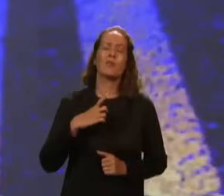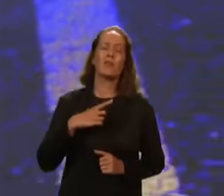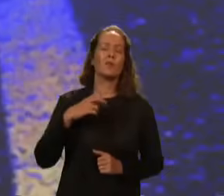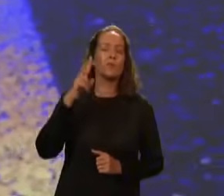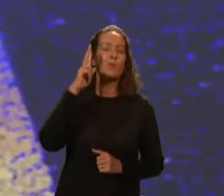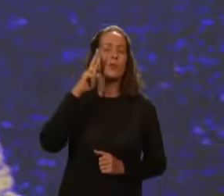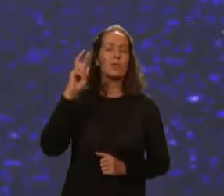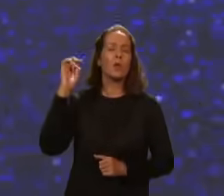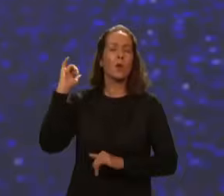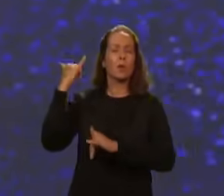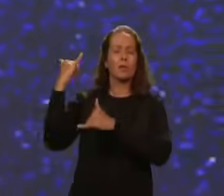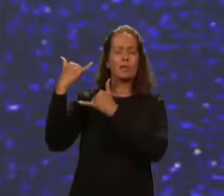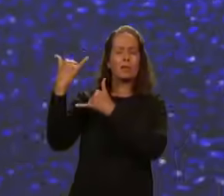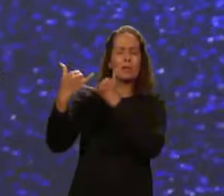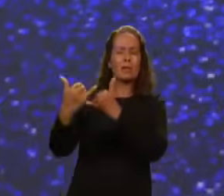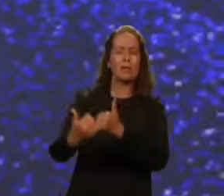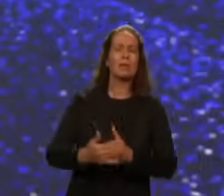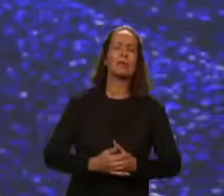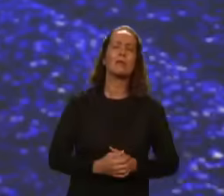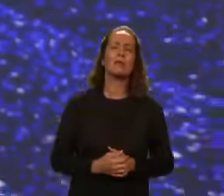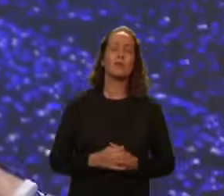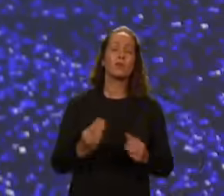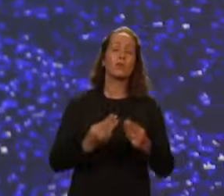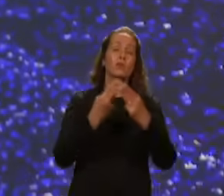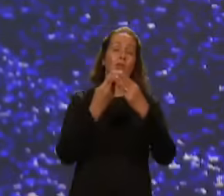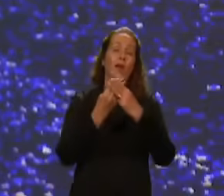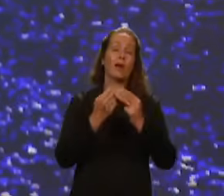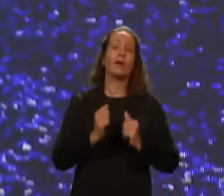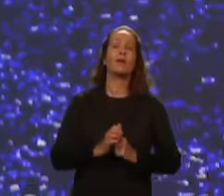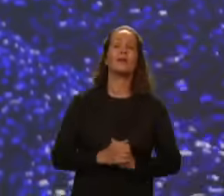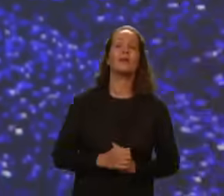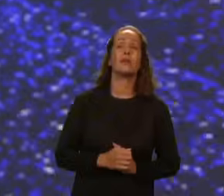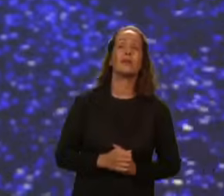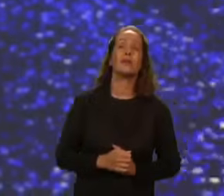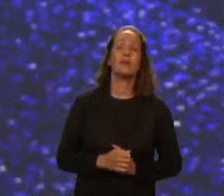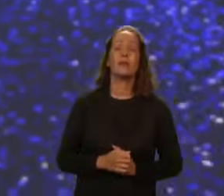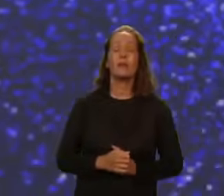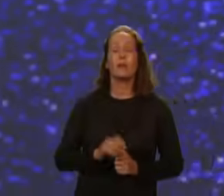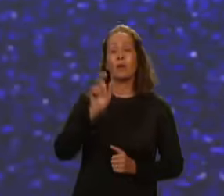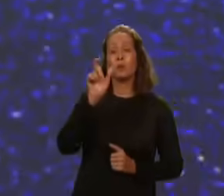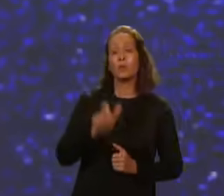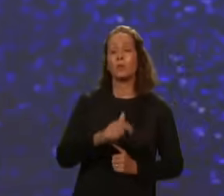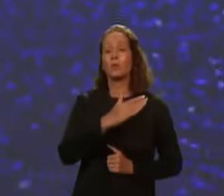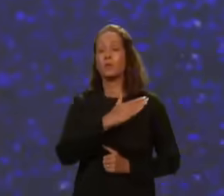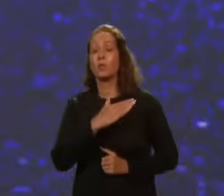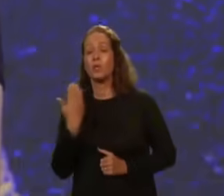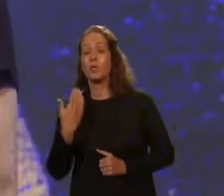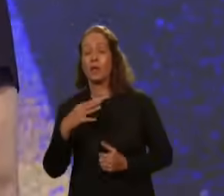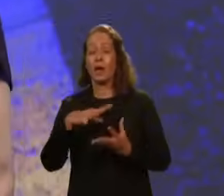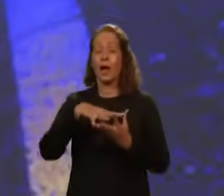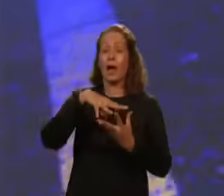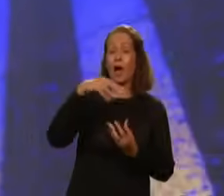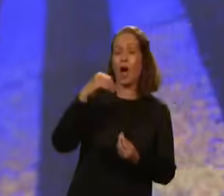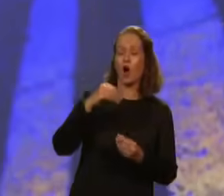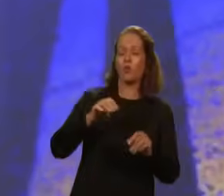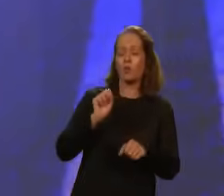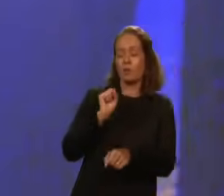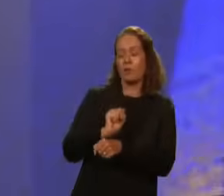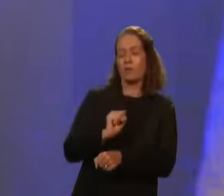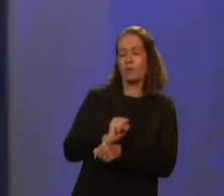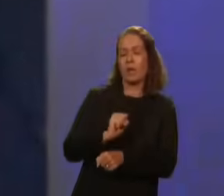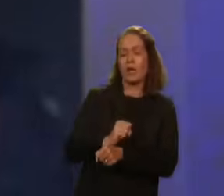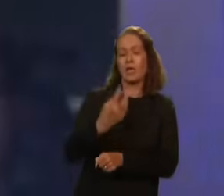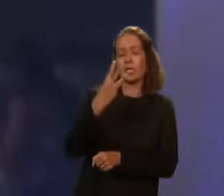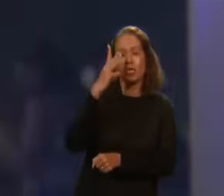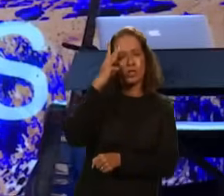judaica que diz que depois da morte, a alma da pessoa ficava ao redor do corpo por 3 dias. E só no 4º dia em diante a